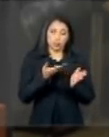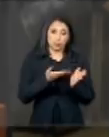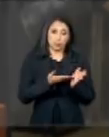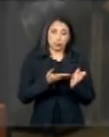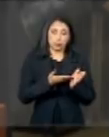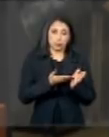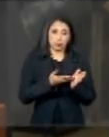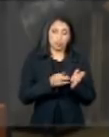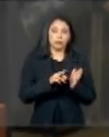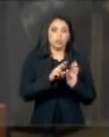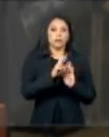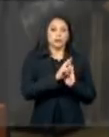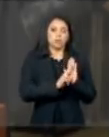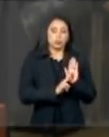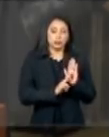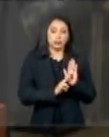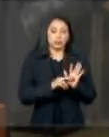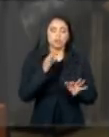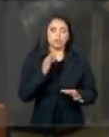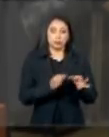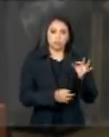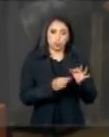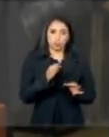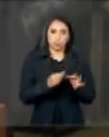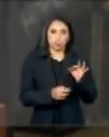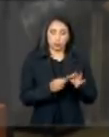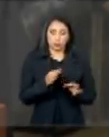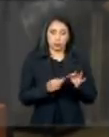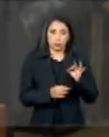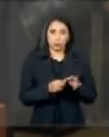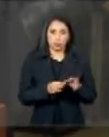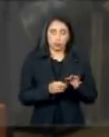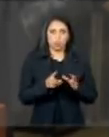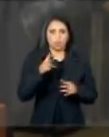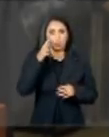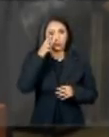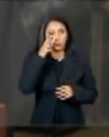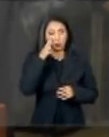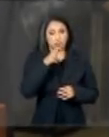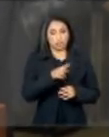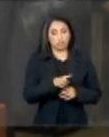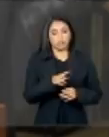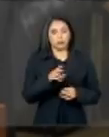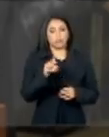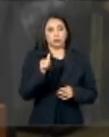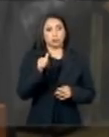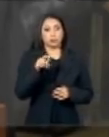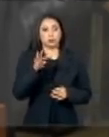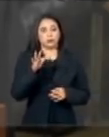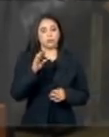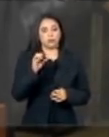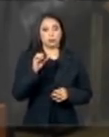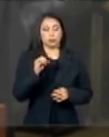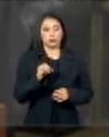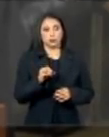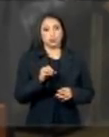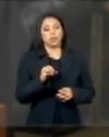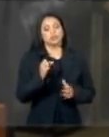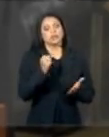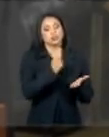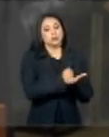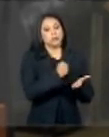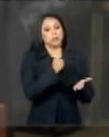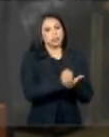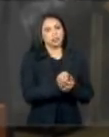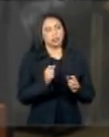regimento o regime jurídico né com que se vai tratar é o ato de registro da aposentadoria